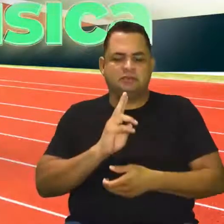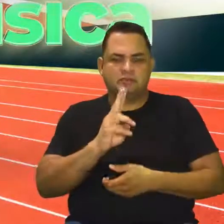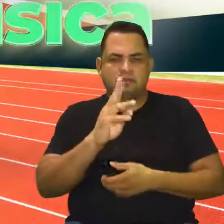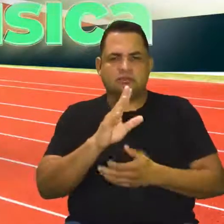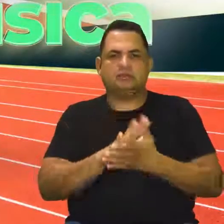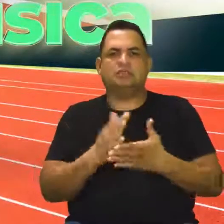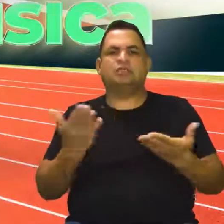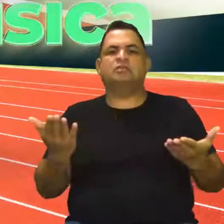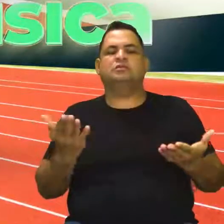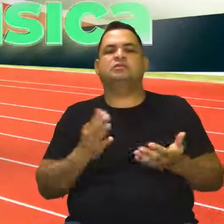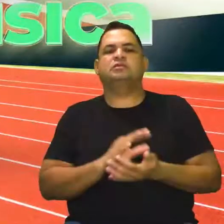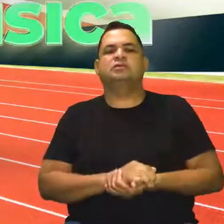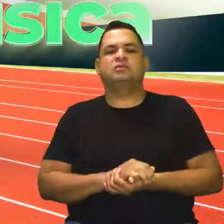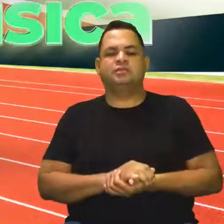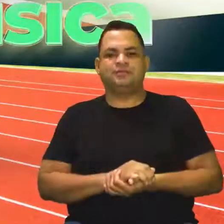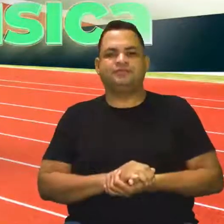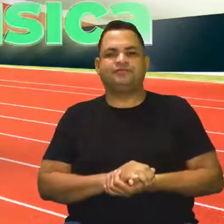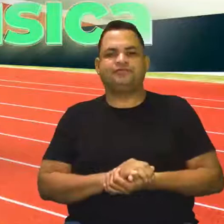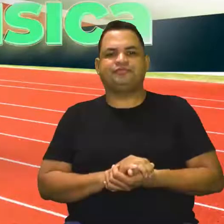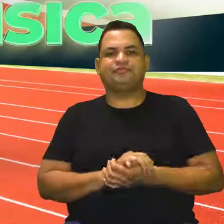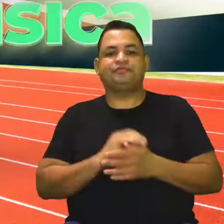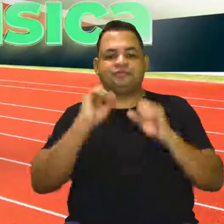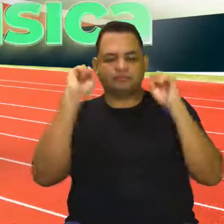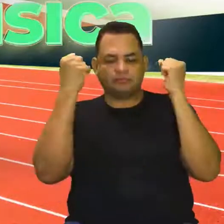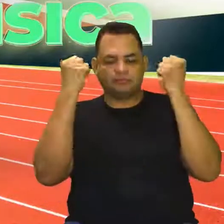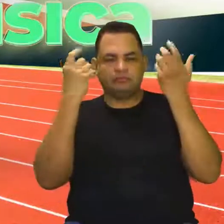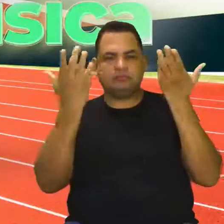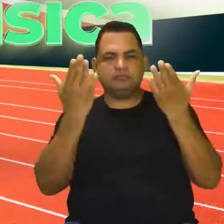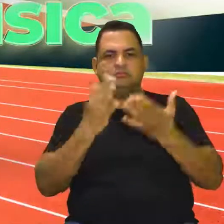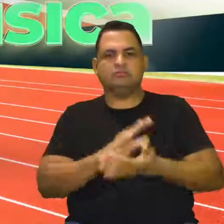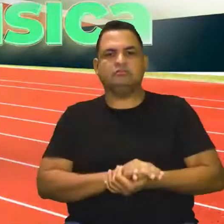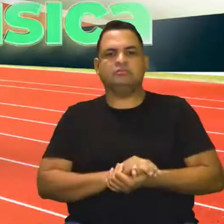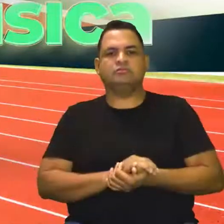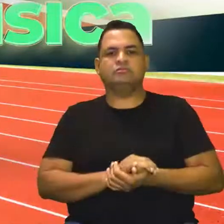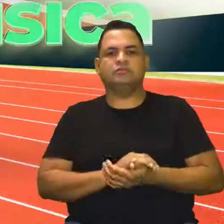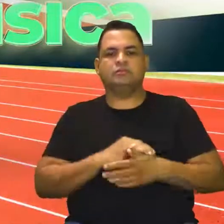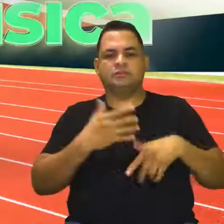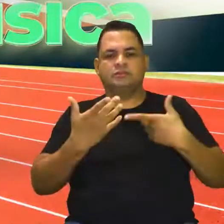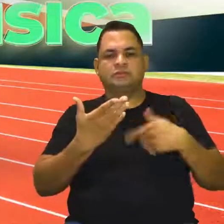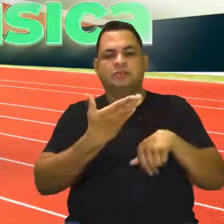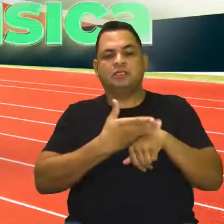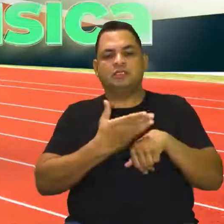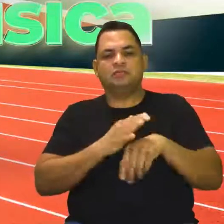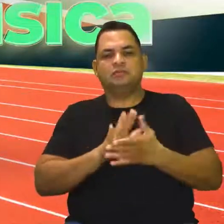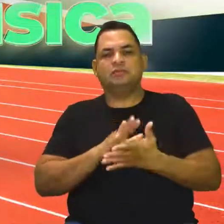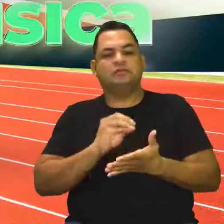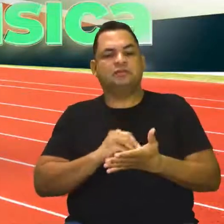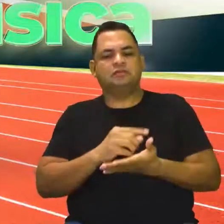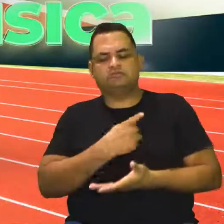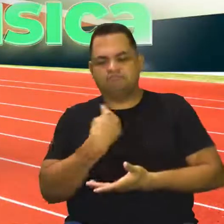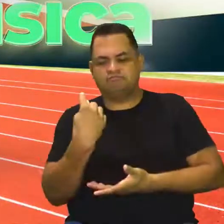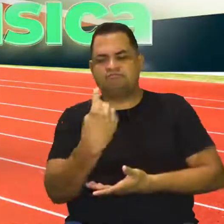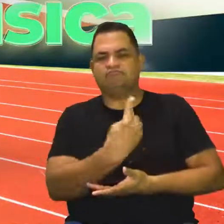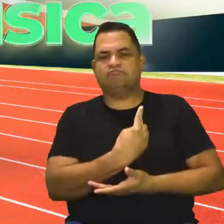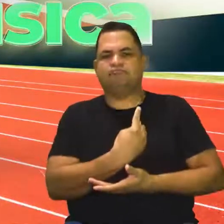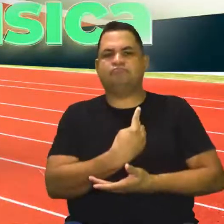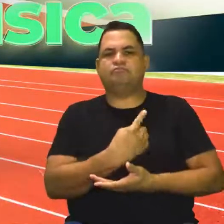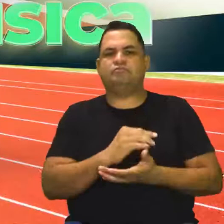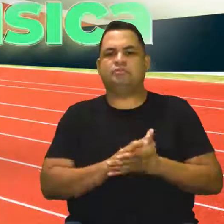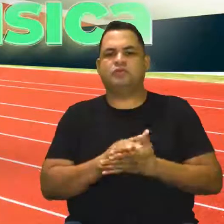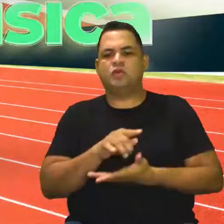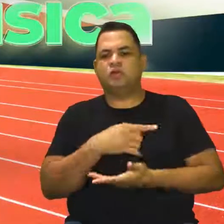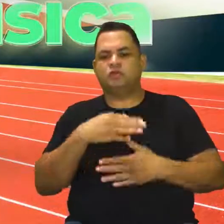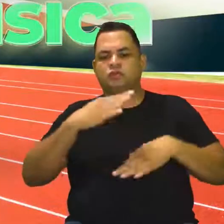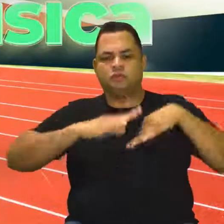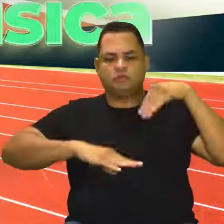uma intensidade. Essa atividade física falta, muitas das vezes, até mesmo pra gente, né? Porque a gente é